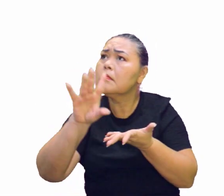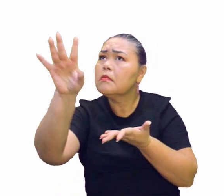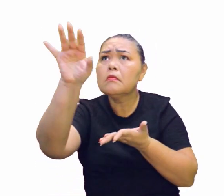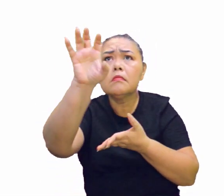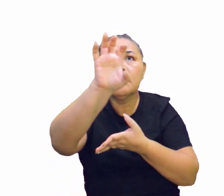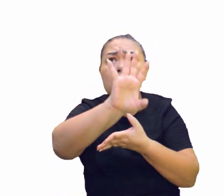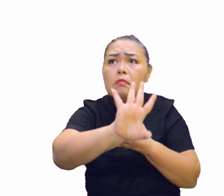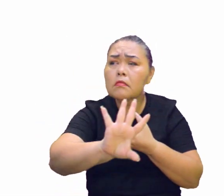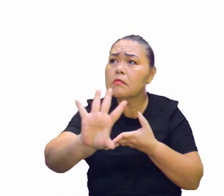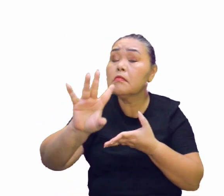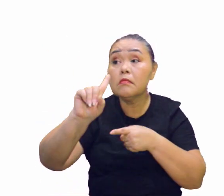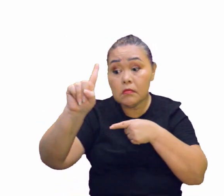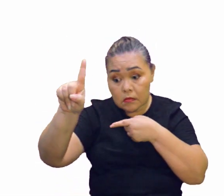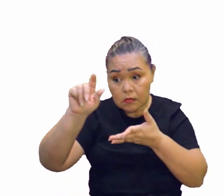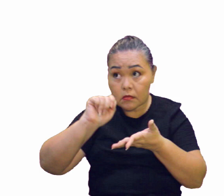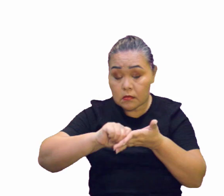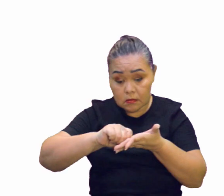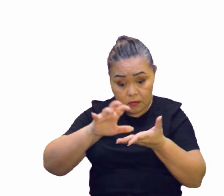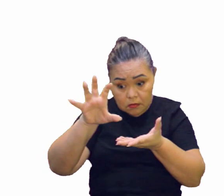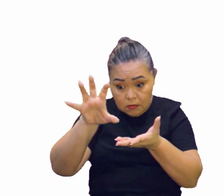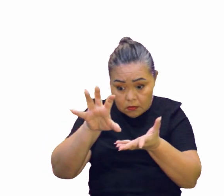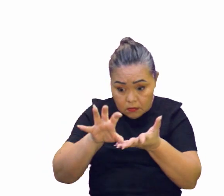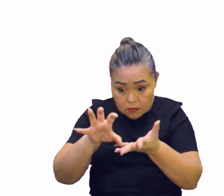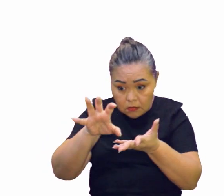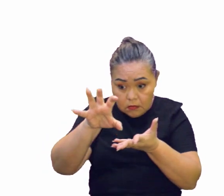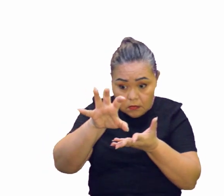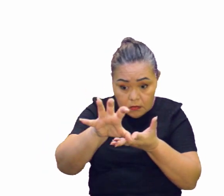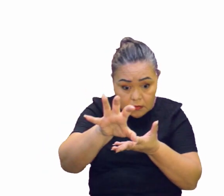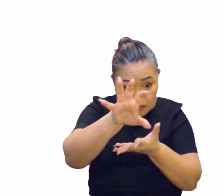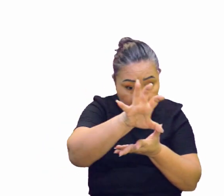estado passaram a ser agrupados em